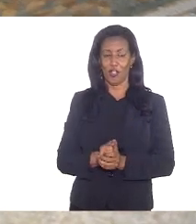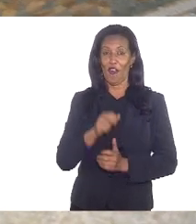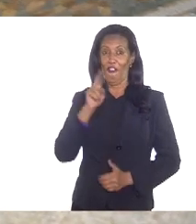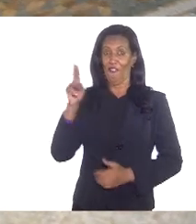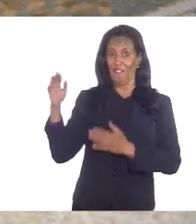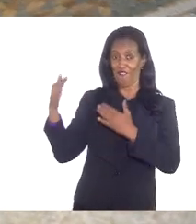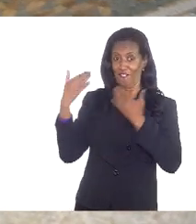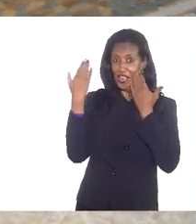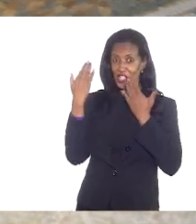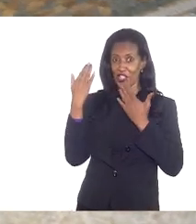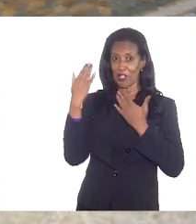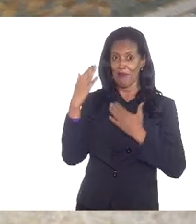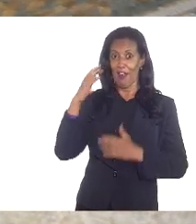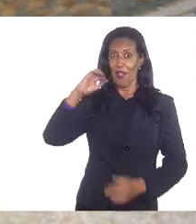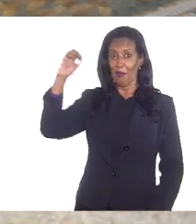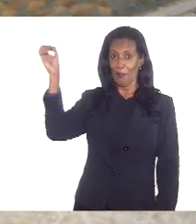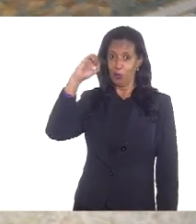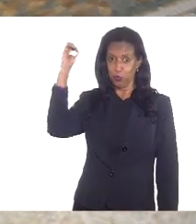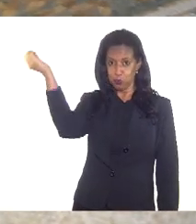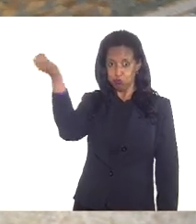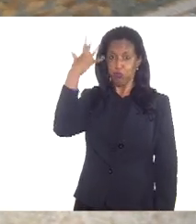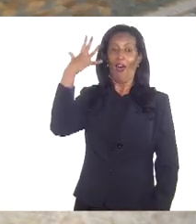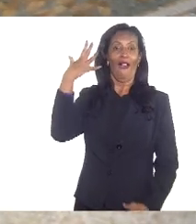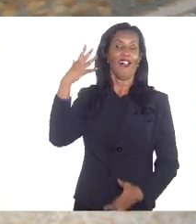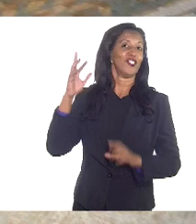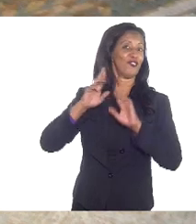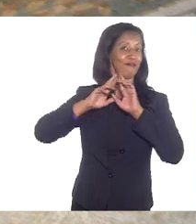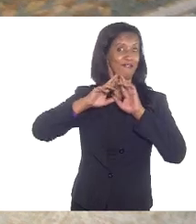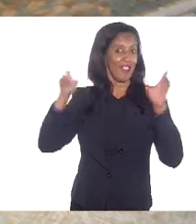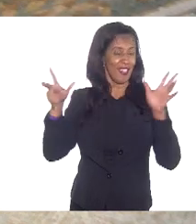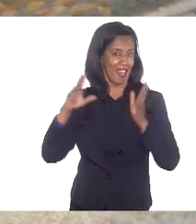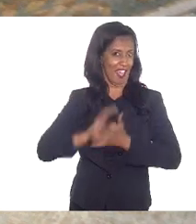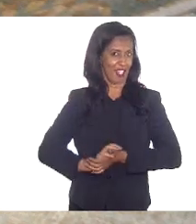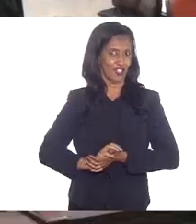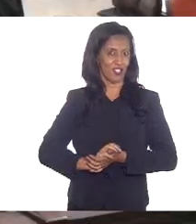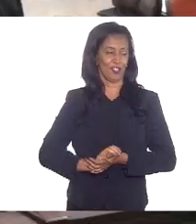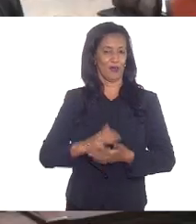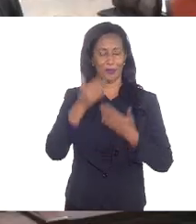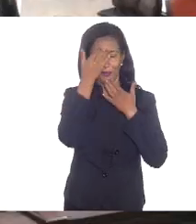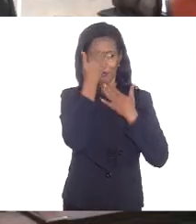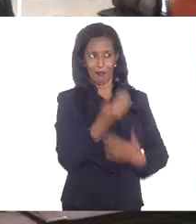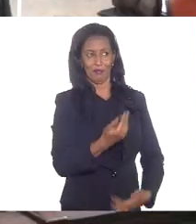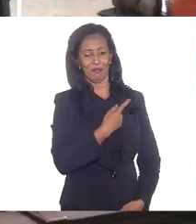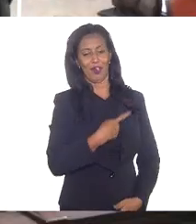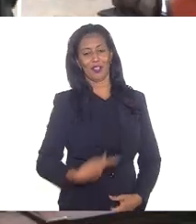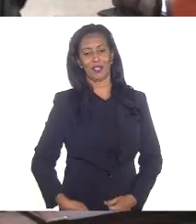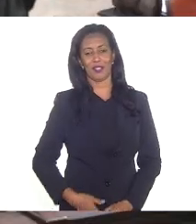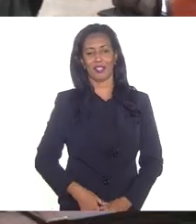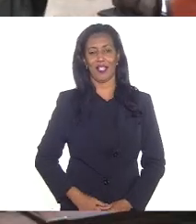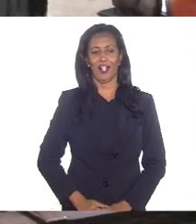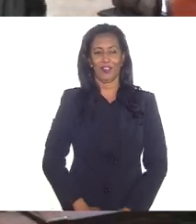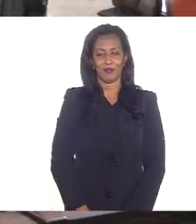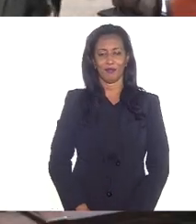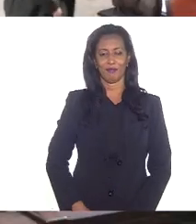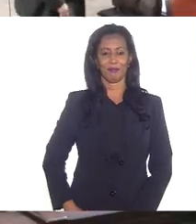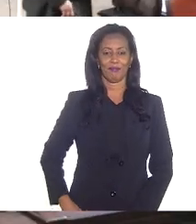foi de feitiçaria, não de fetiche. Isso é com Partido Novo. Obrigado, presidente. Presidente, pela ordem.